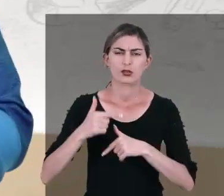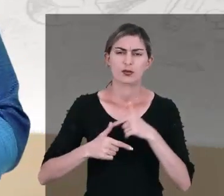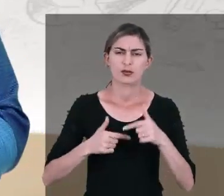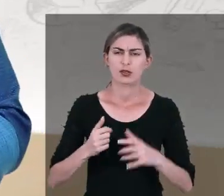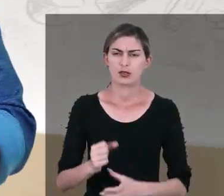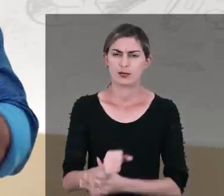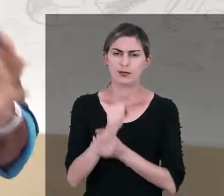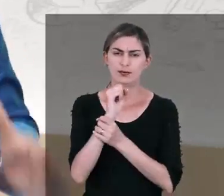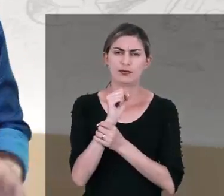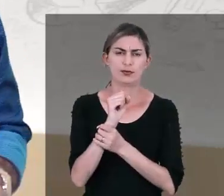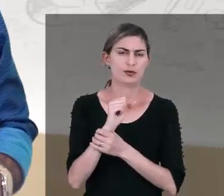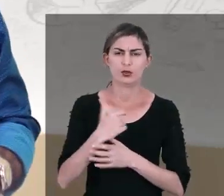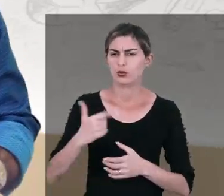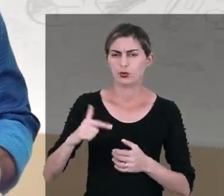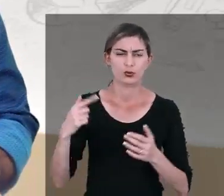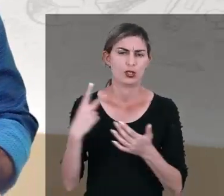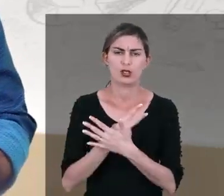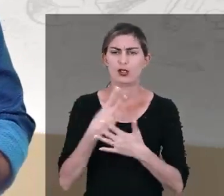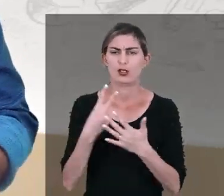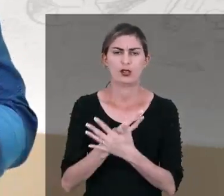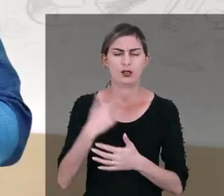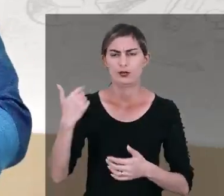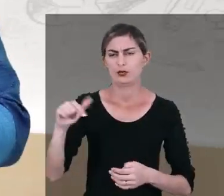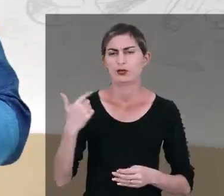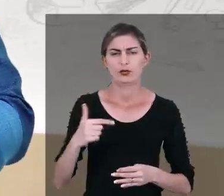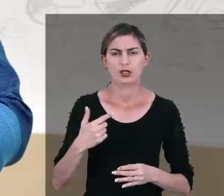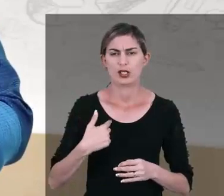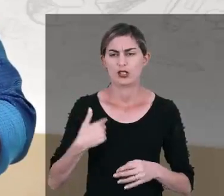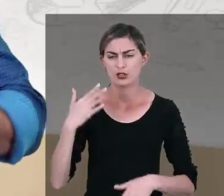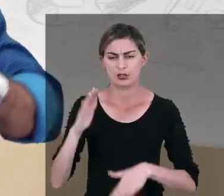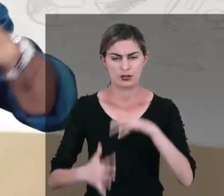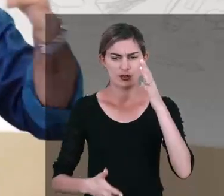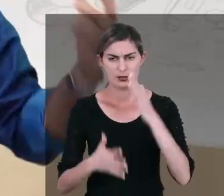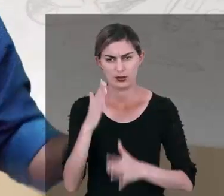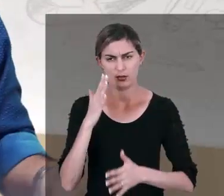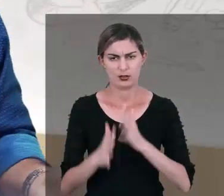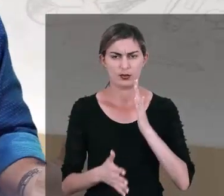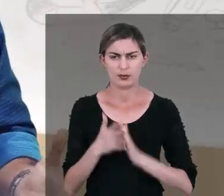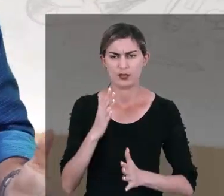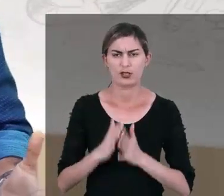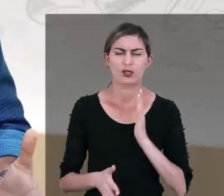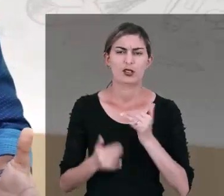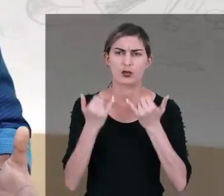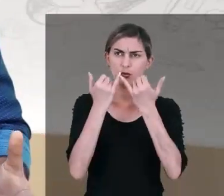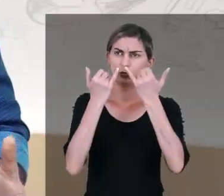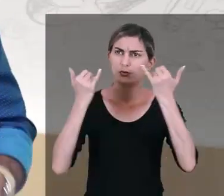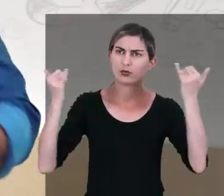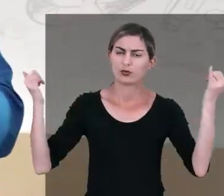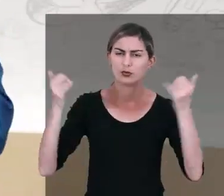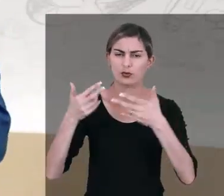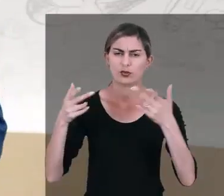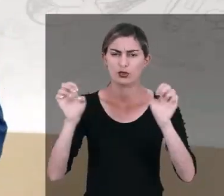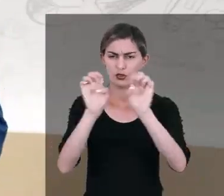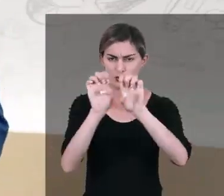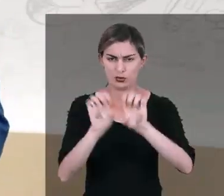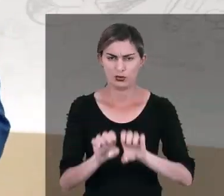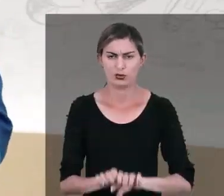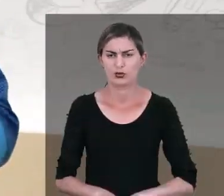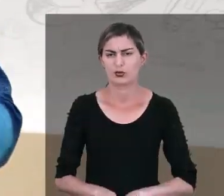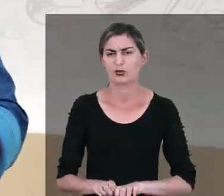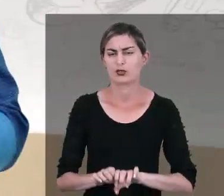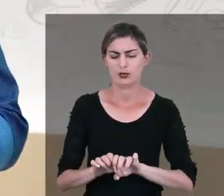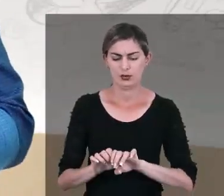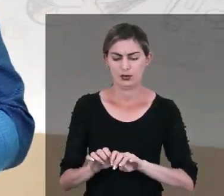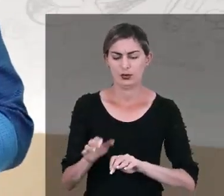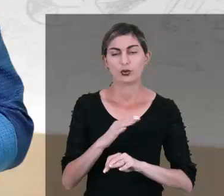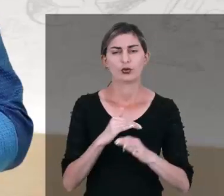com a garantia de que não vai haver erros, de que nós não vamos atrapalhar instalações já existentes, né, estruturas existentes,